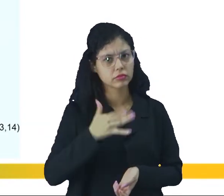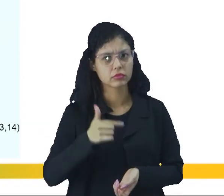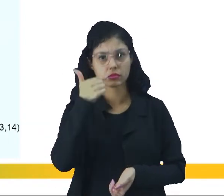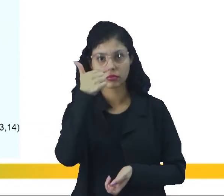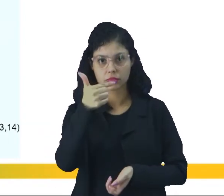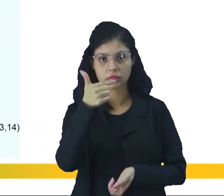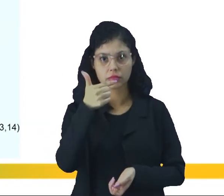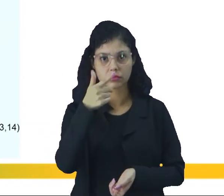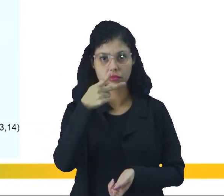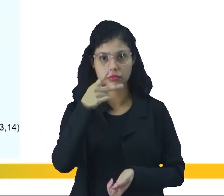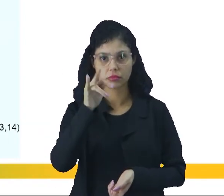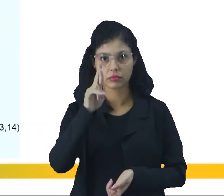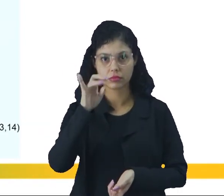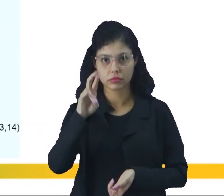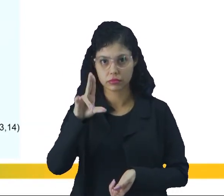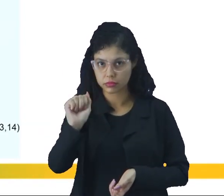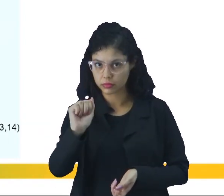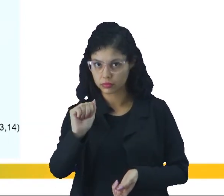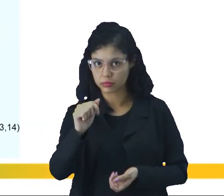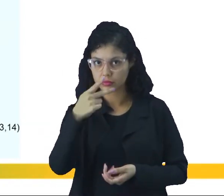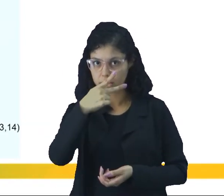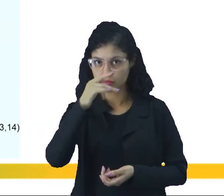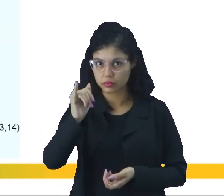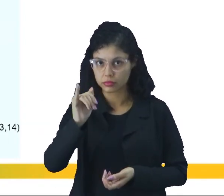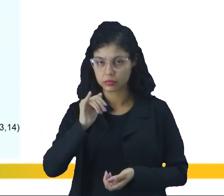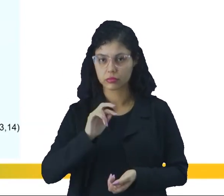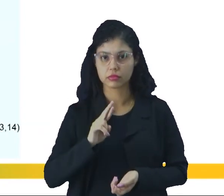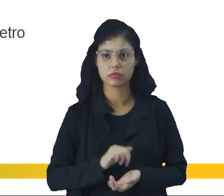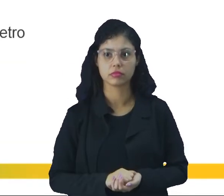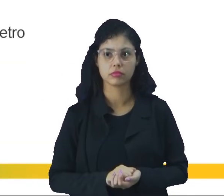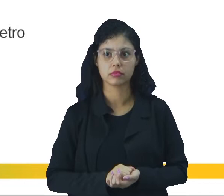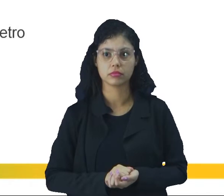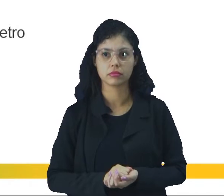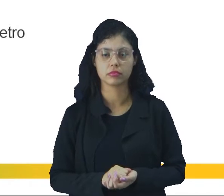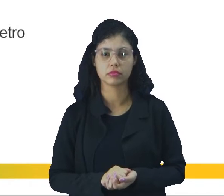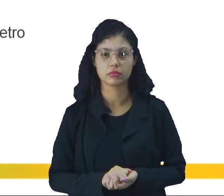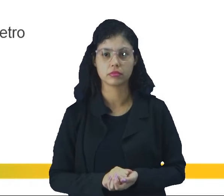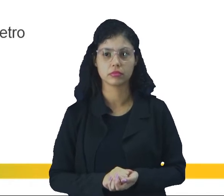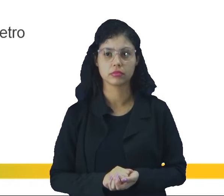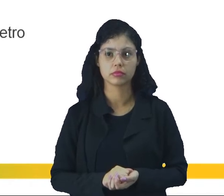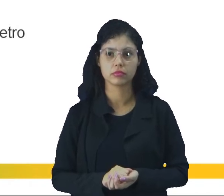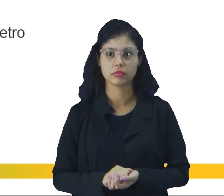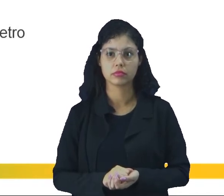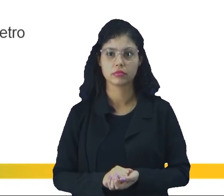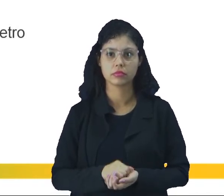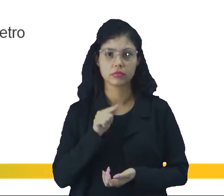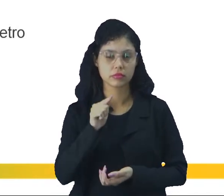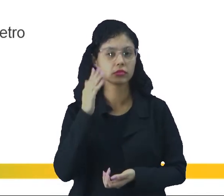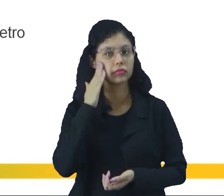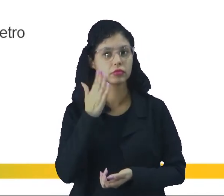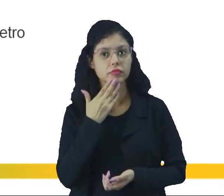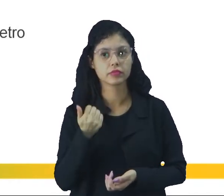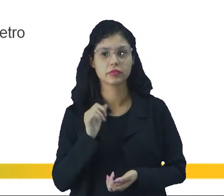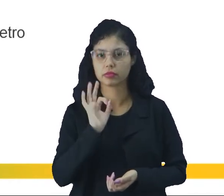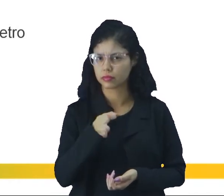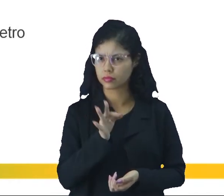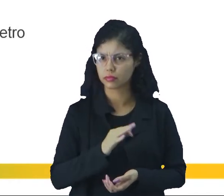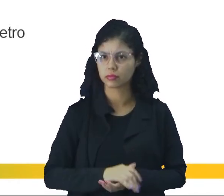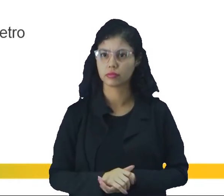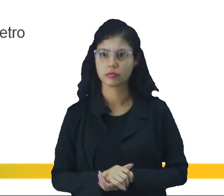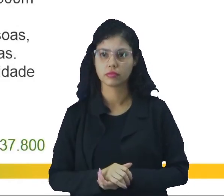2 pirralho. 2 pirralho. Então, é 2πr. Vai ficar bem fácil de você compreender,